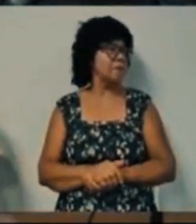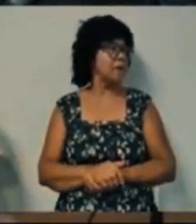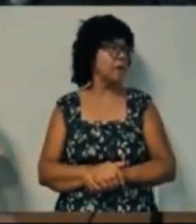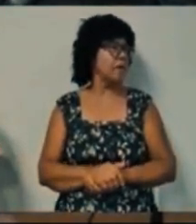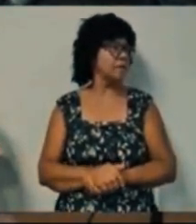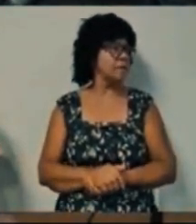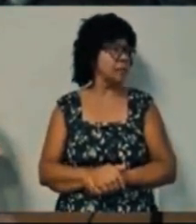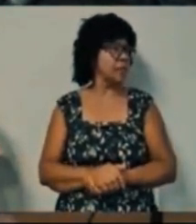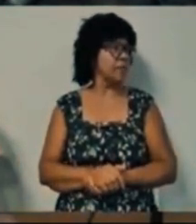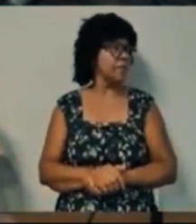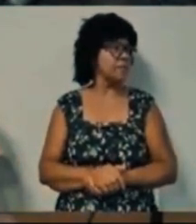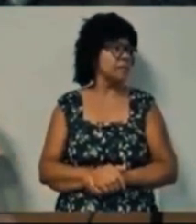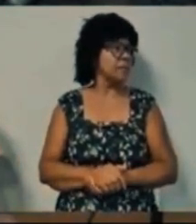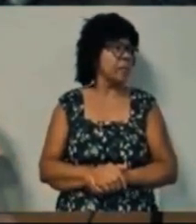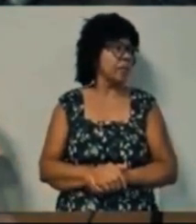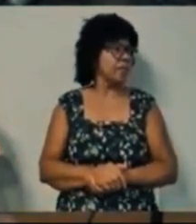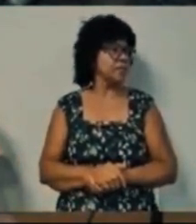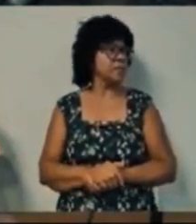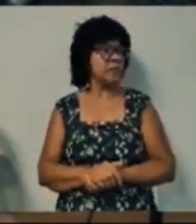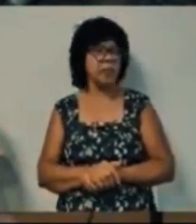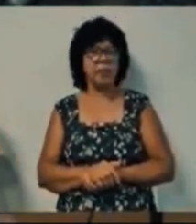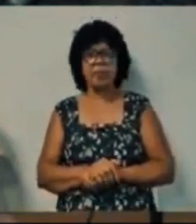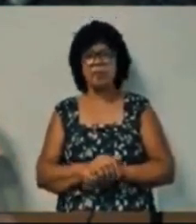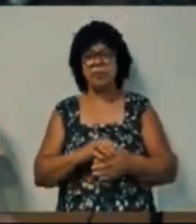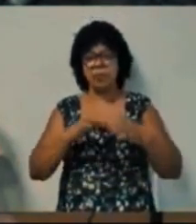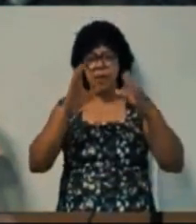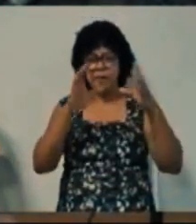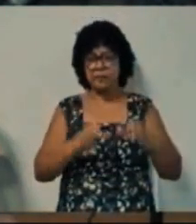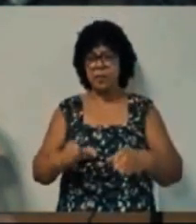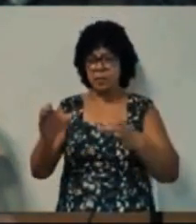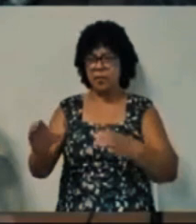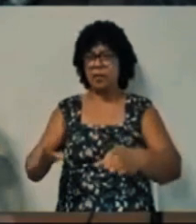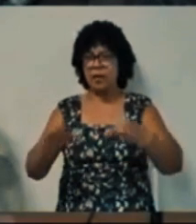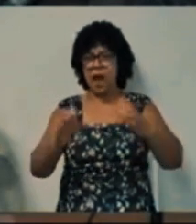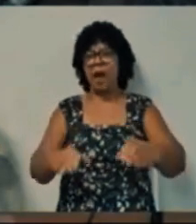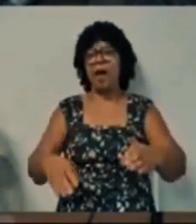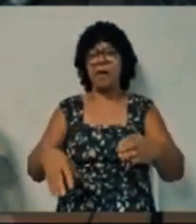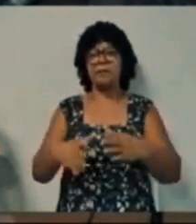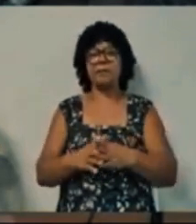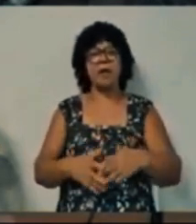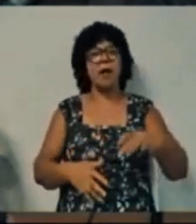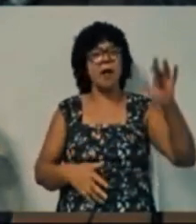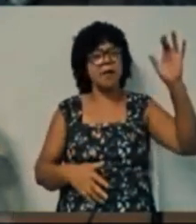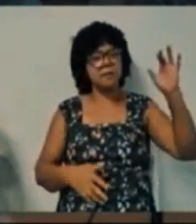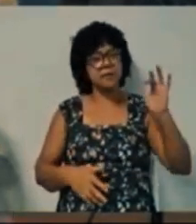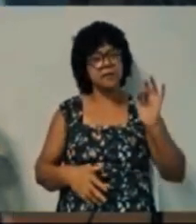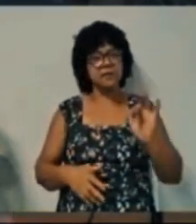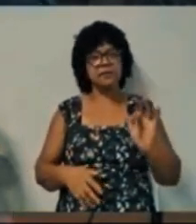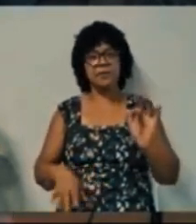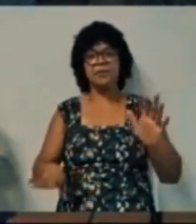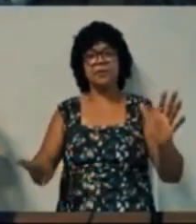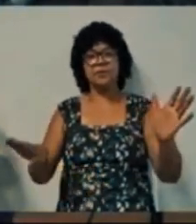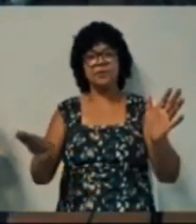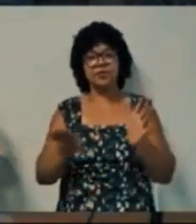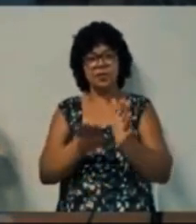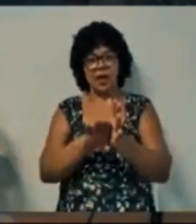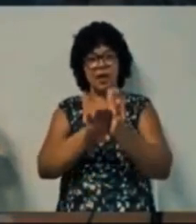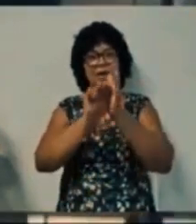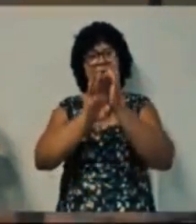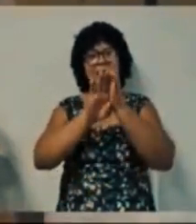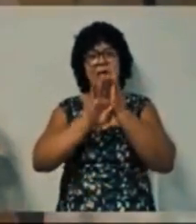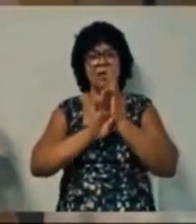Lá na Espanha a igreja chegou para ficar, porque onde a palavra chega, ela